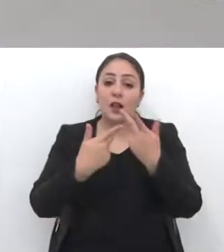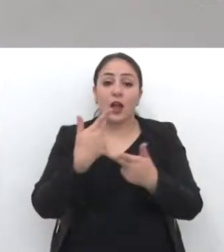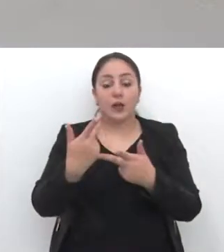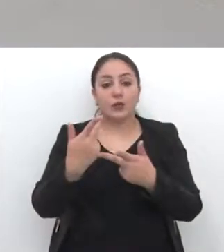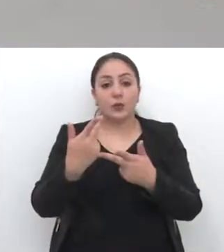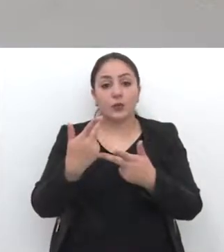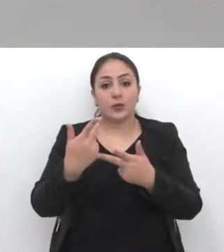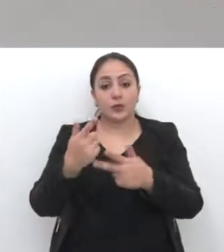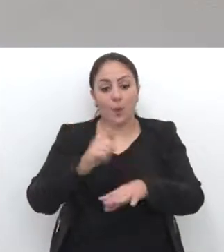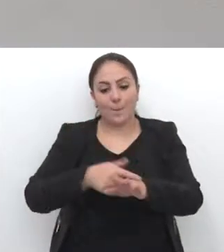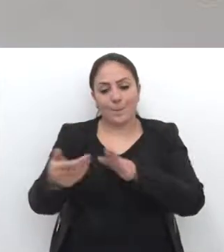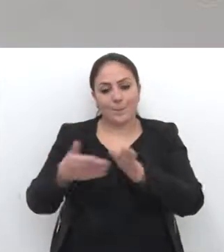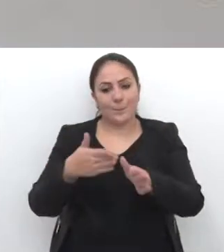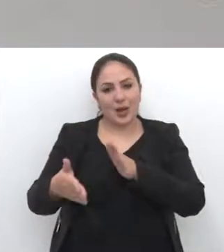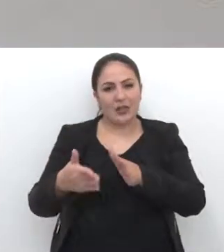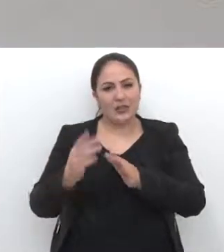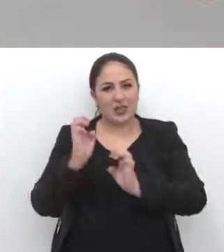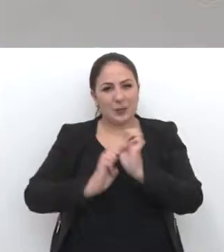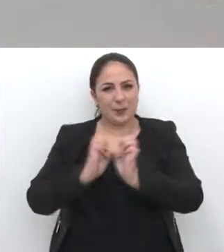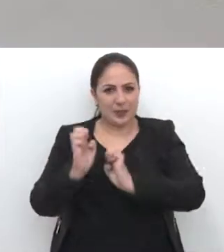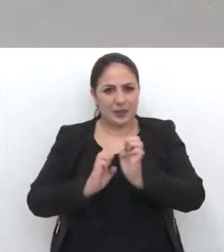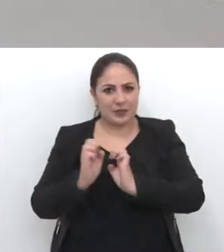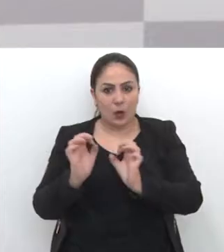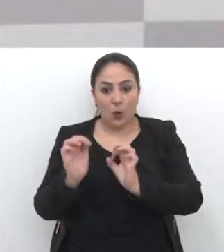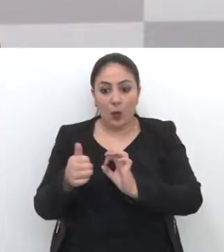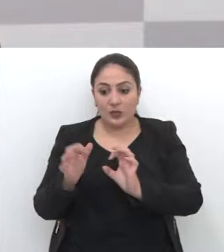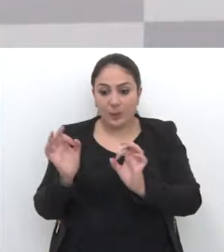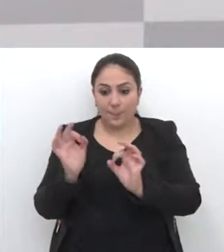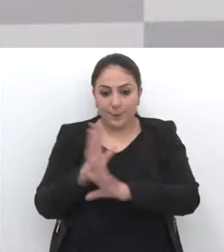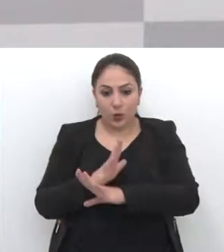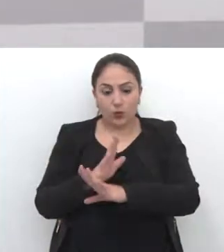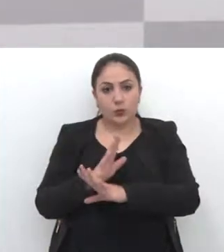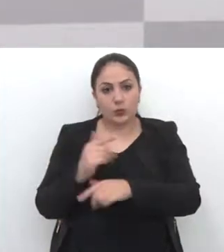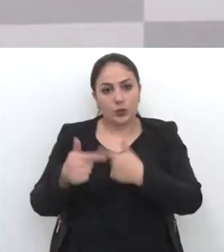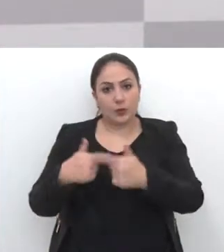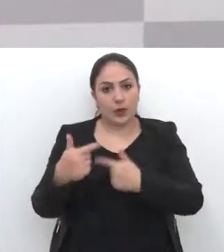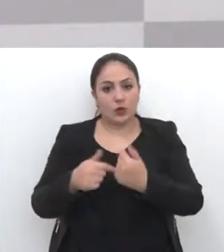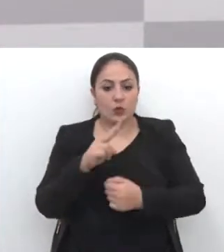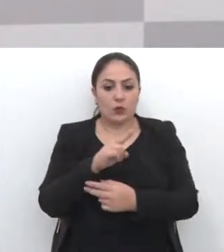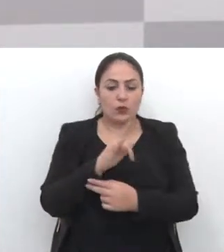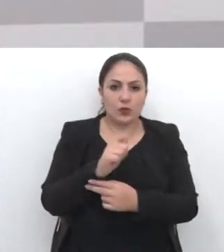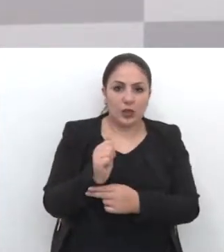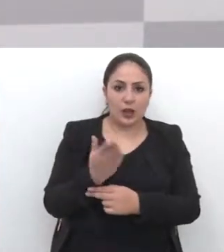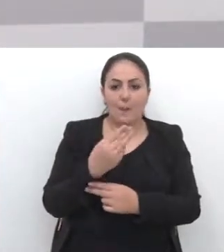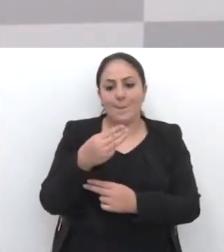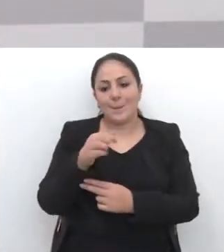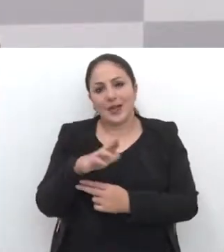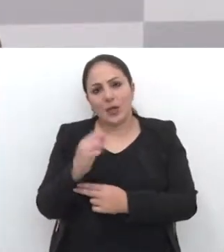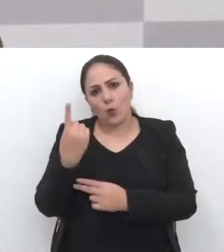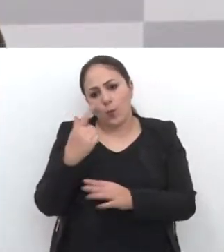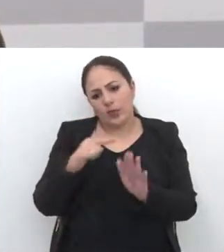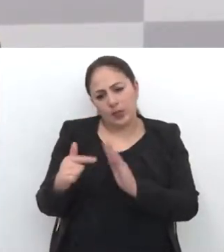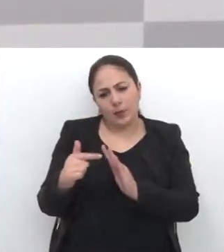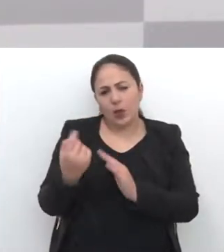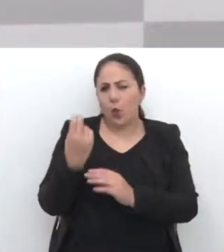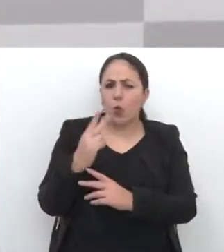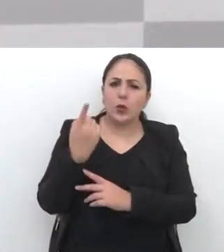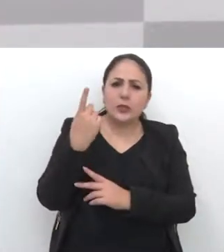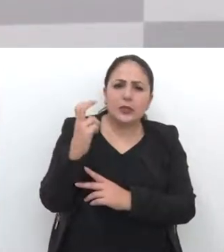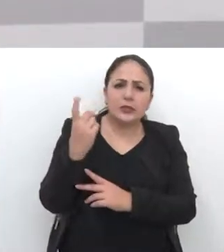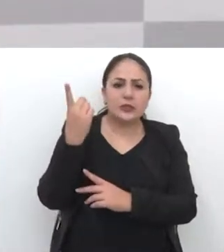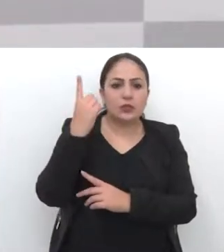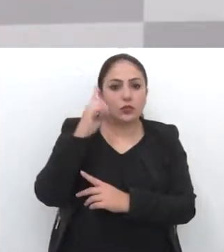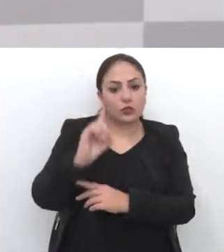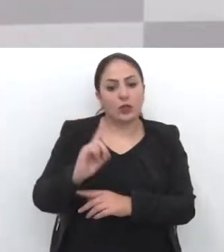prazo que nos passaram dessa empresa terceirizada, que ela está terminando o serviço em Vila Maria, em 1 semana a